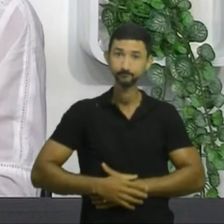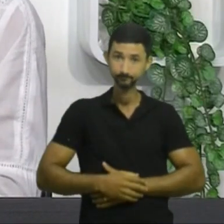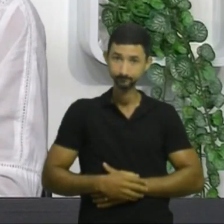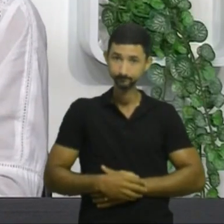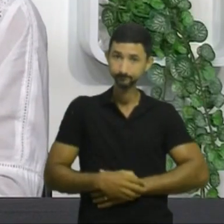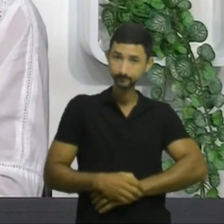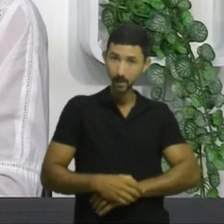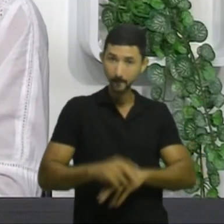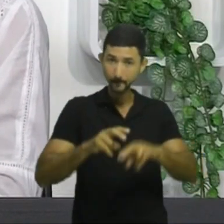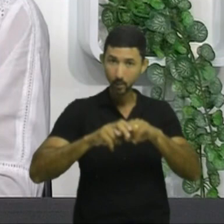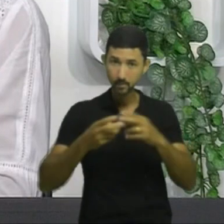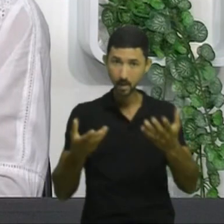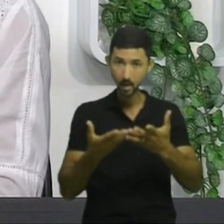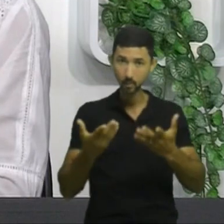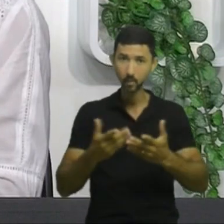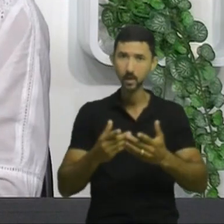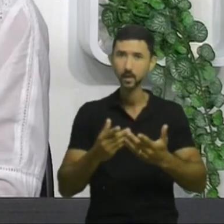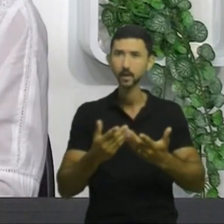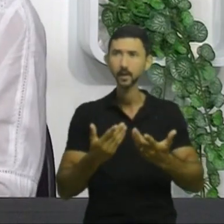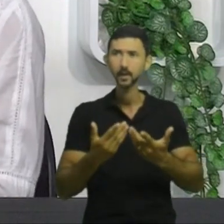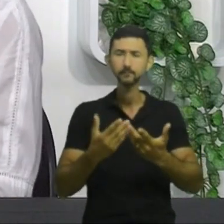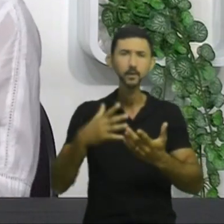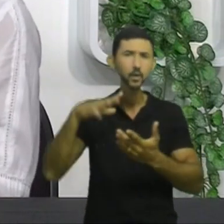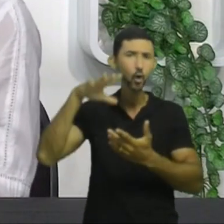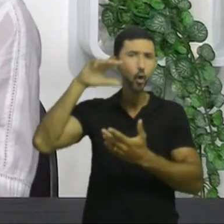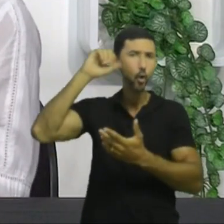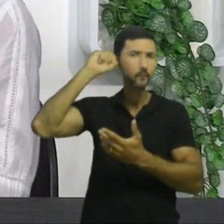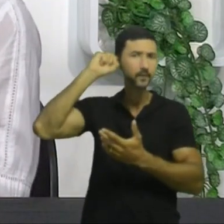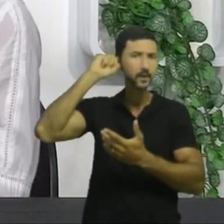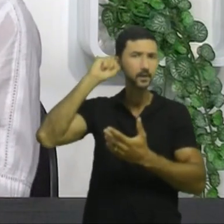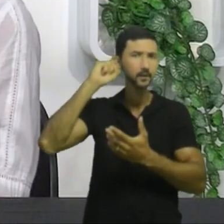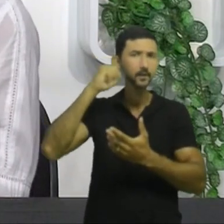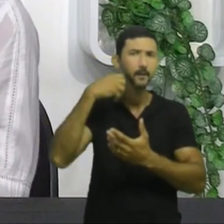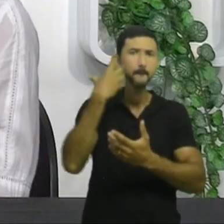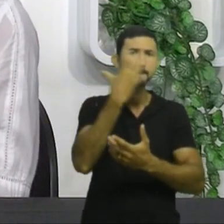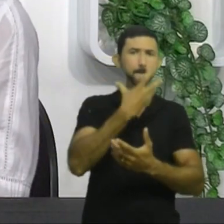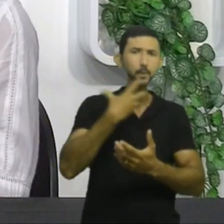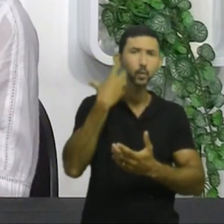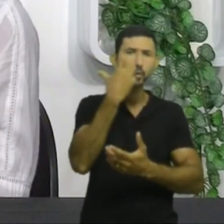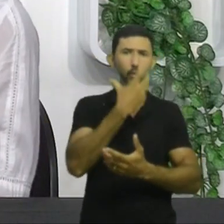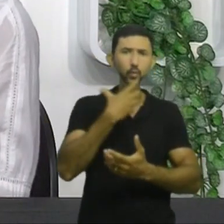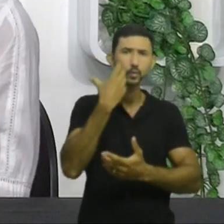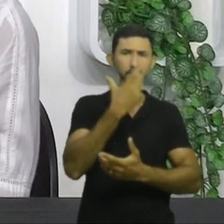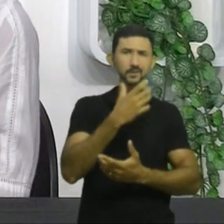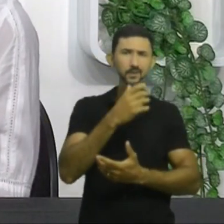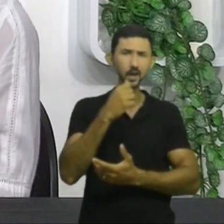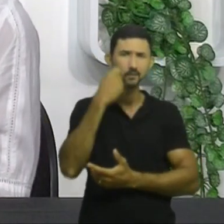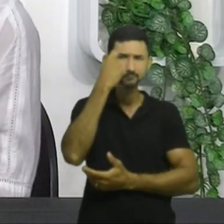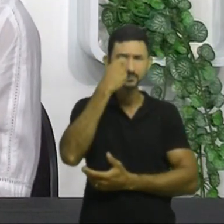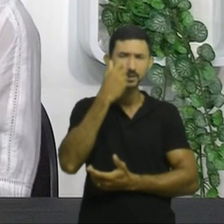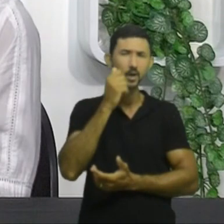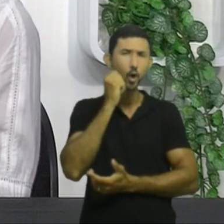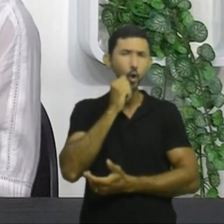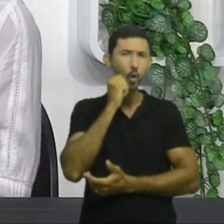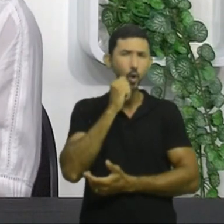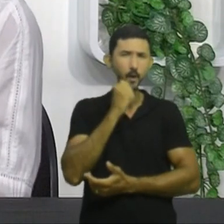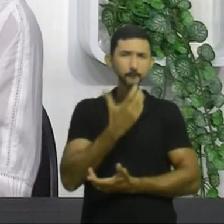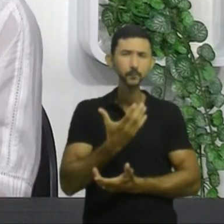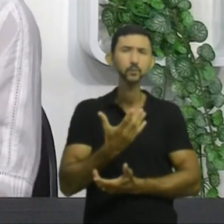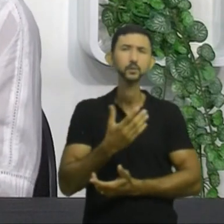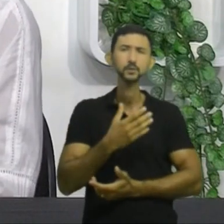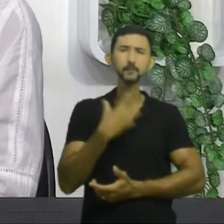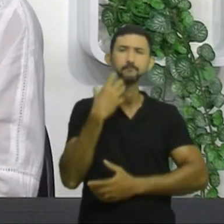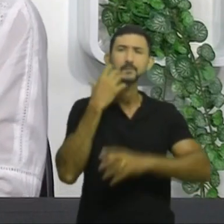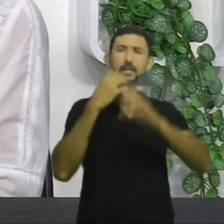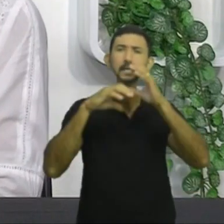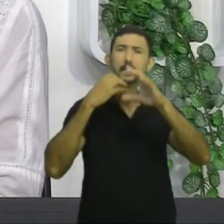para isso agora, nós vamos ouvir uma canção de uma grande compositora da nossa música brasileira, que